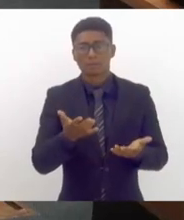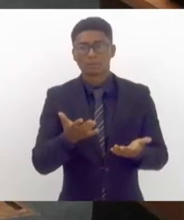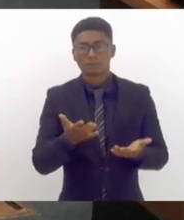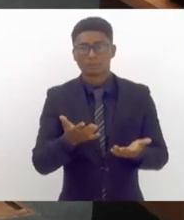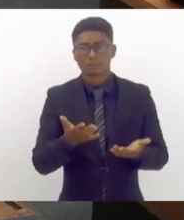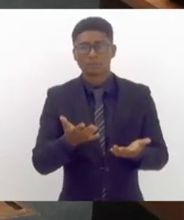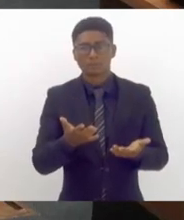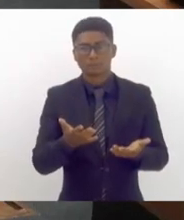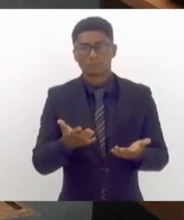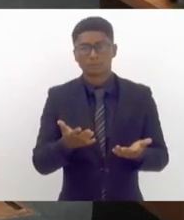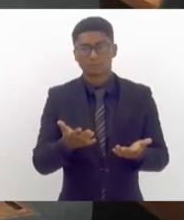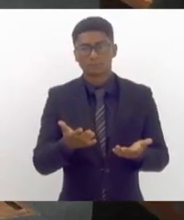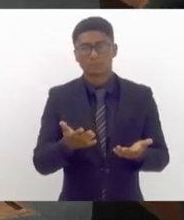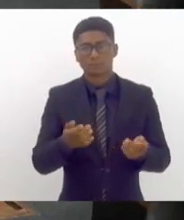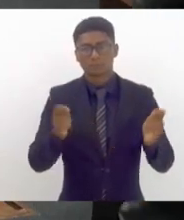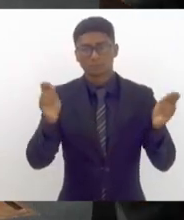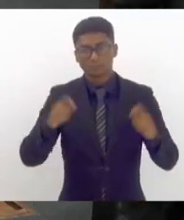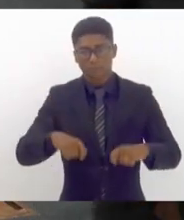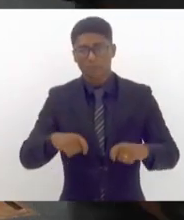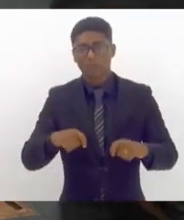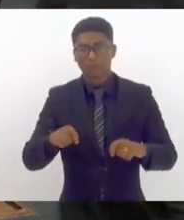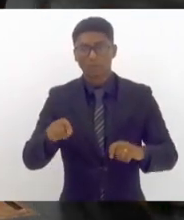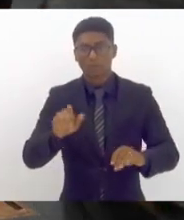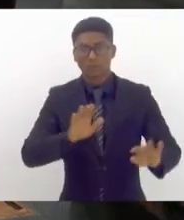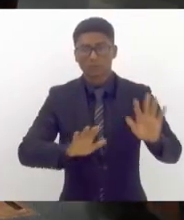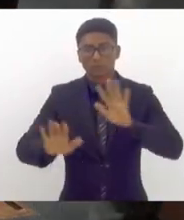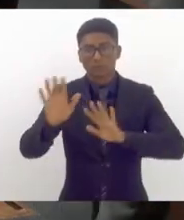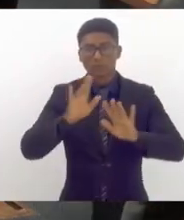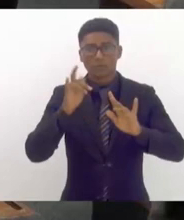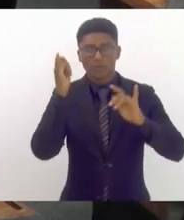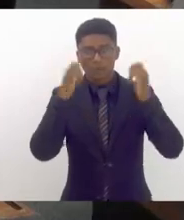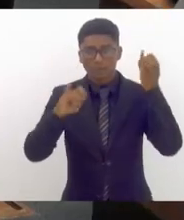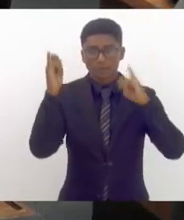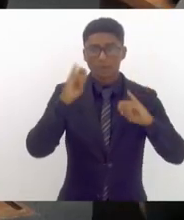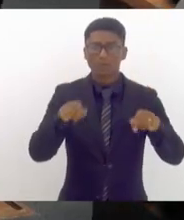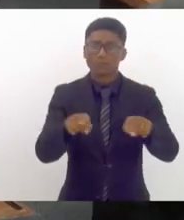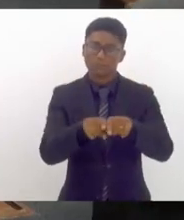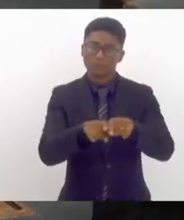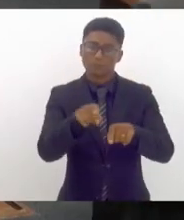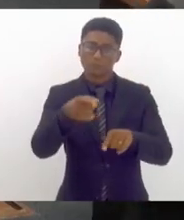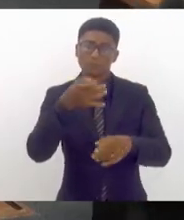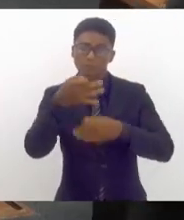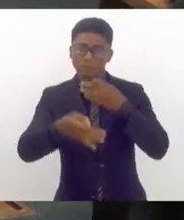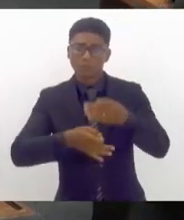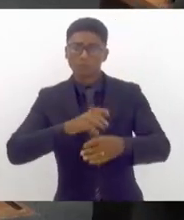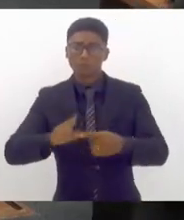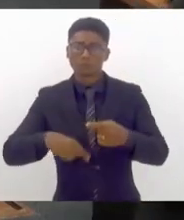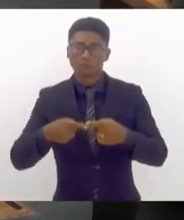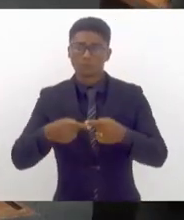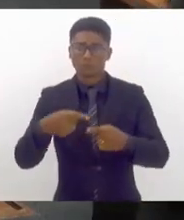inconciliáveis a prevenção e a vossa observação prática, que, obviamente, tem fundamento.